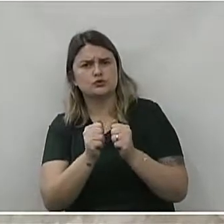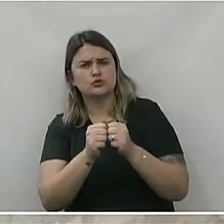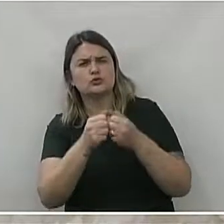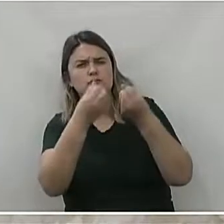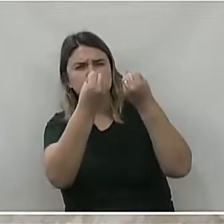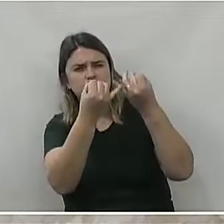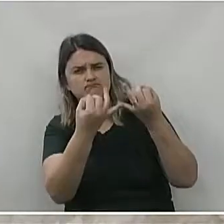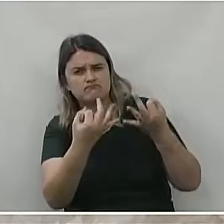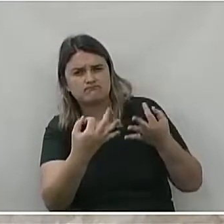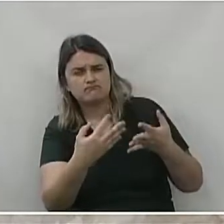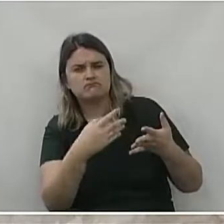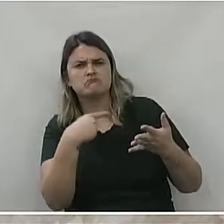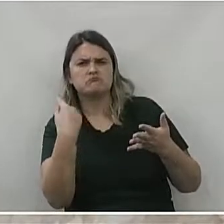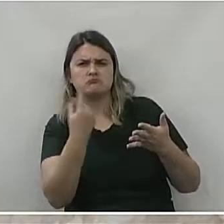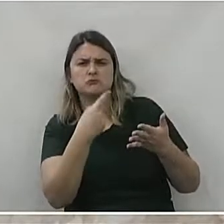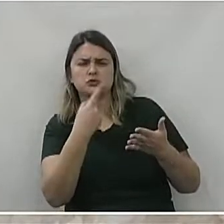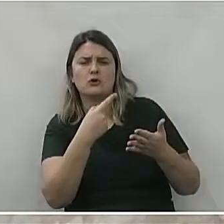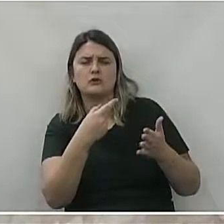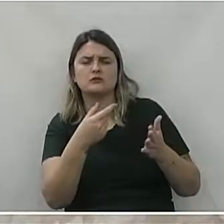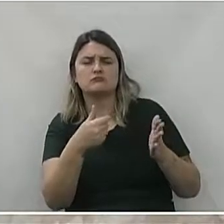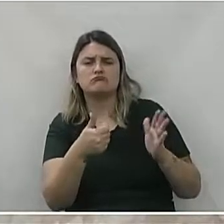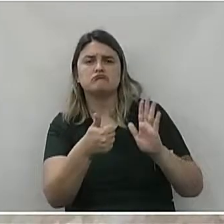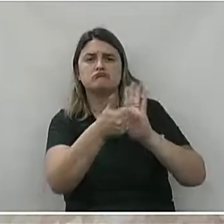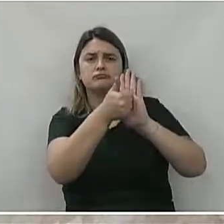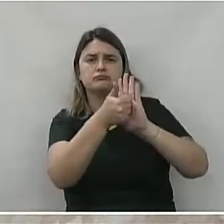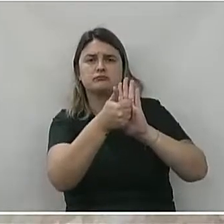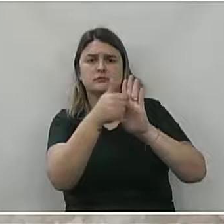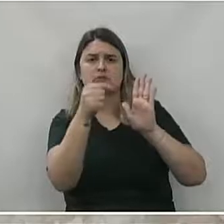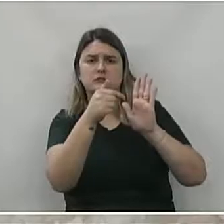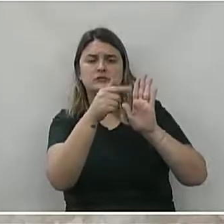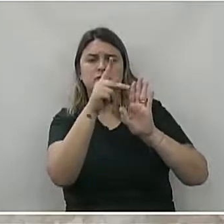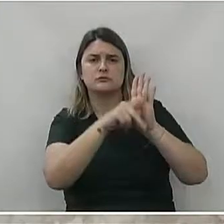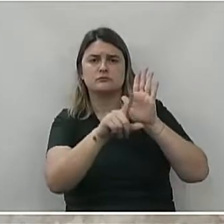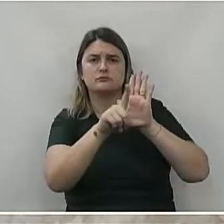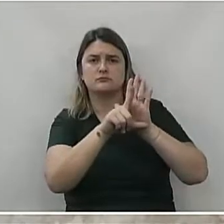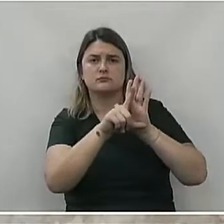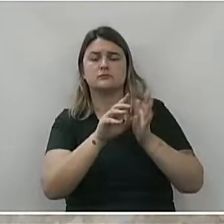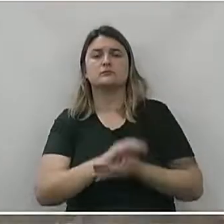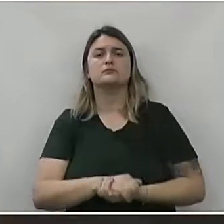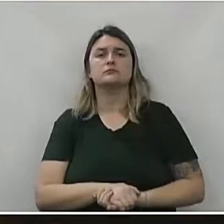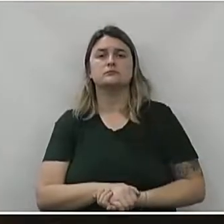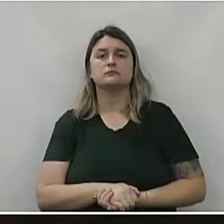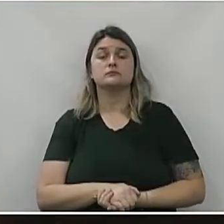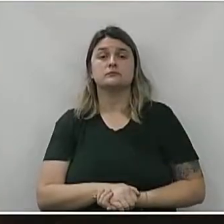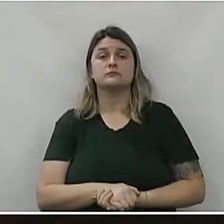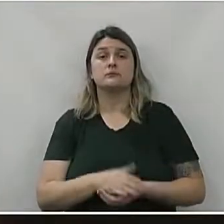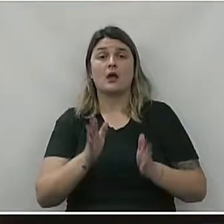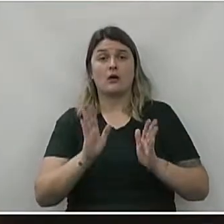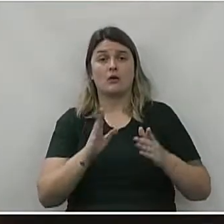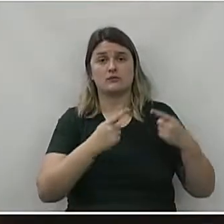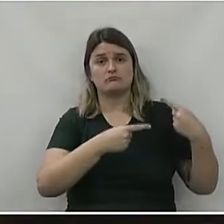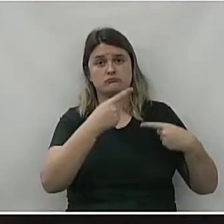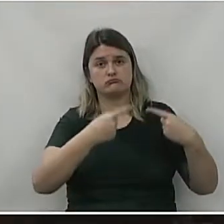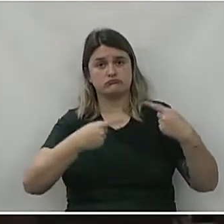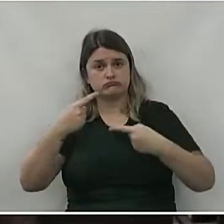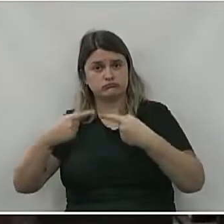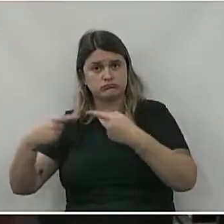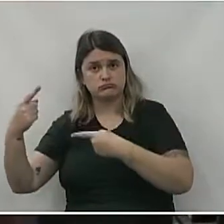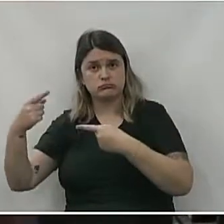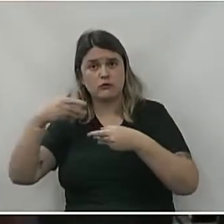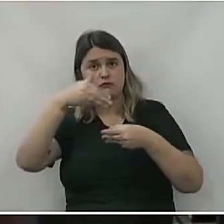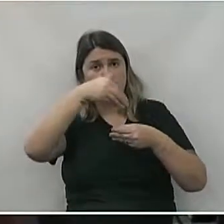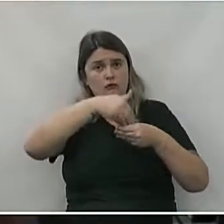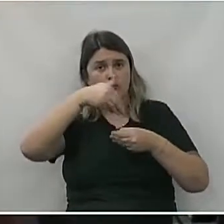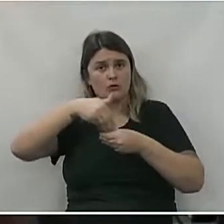sua justificativa, e oferecemos parecer favorável. É o parecer. Em discussão? Em